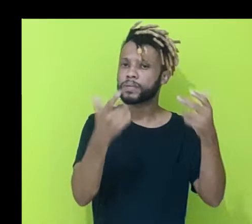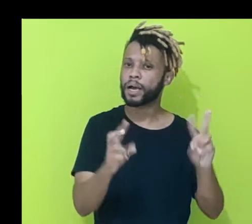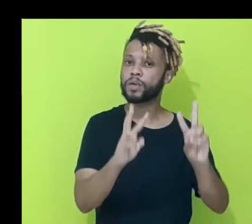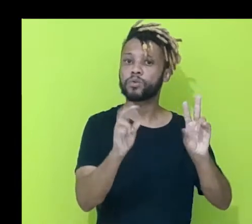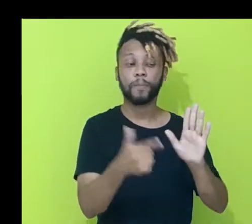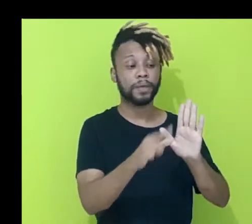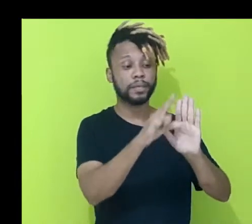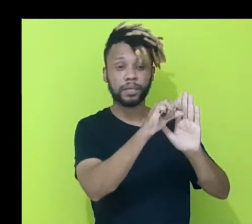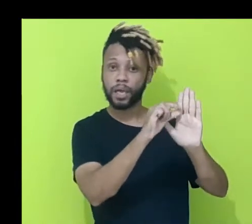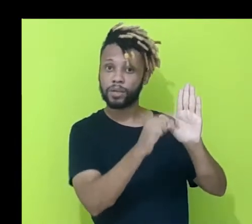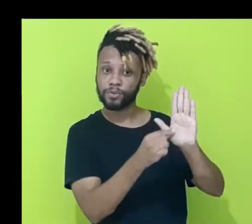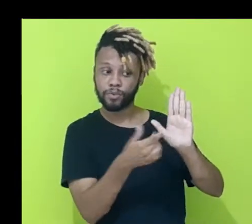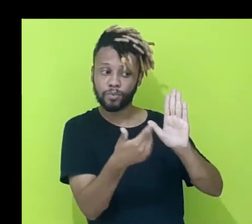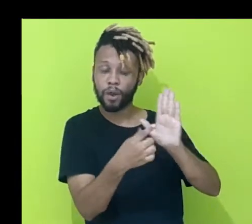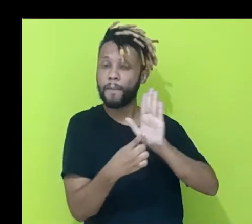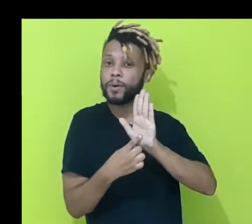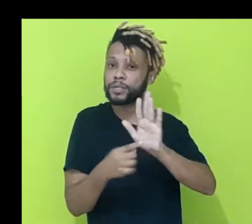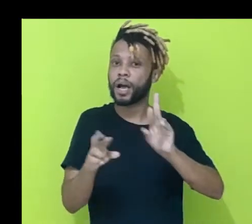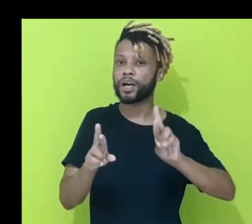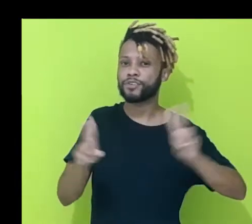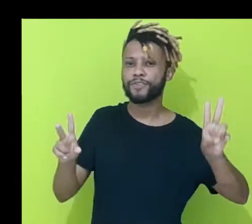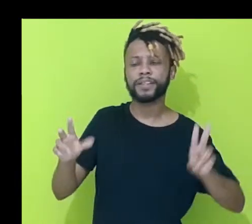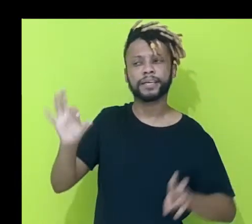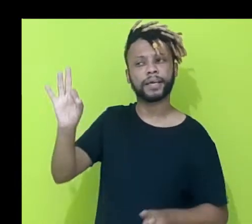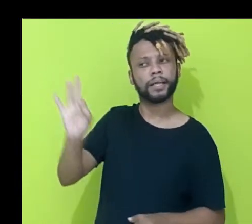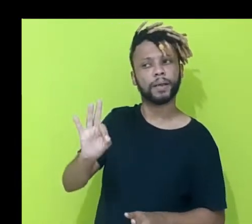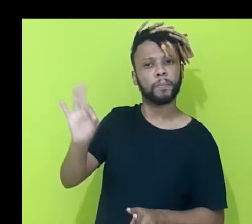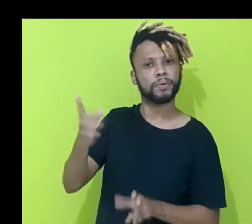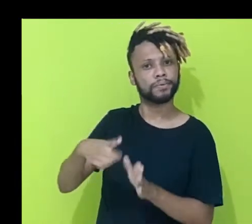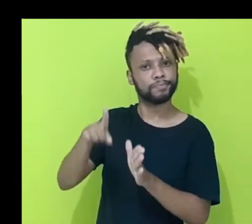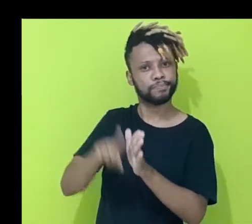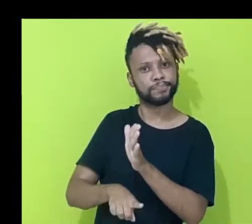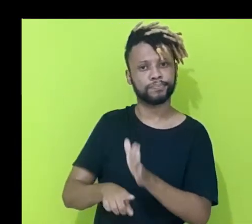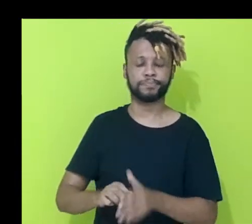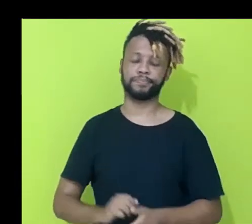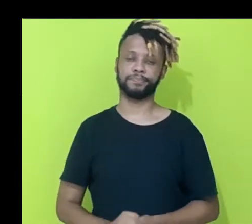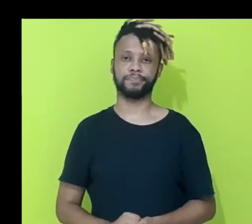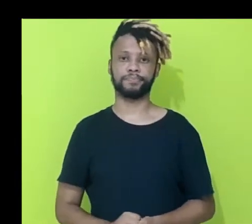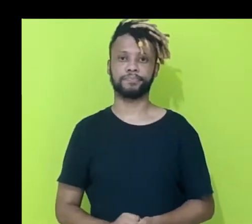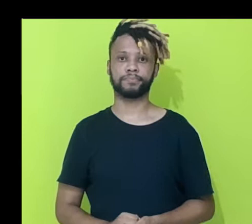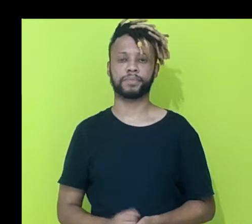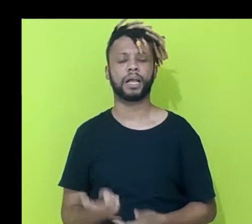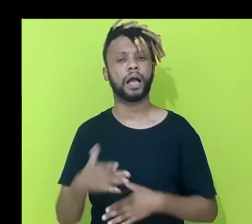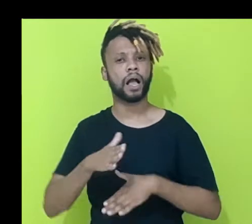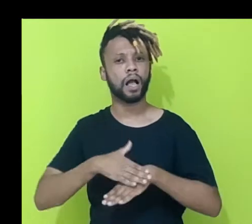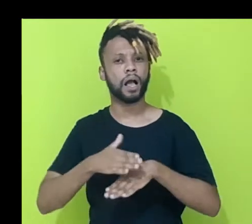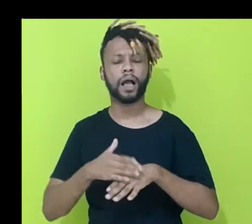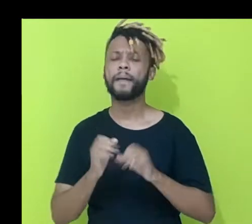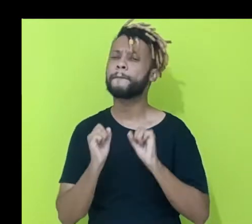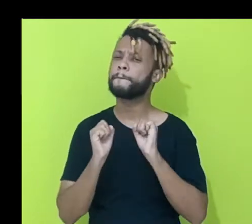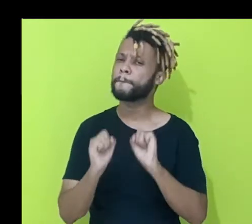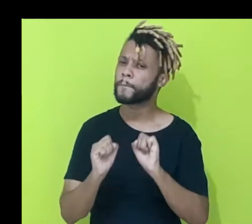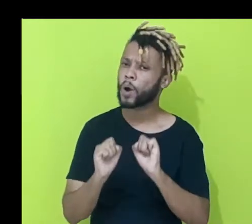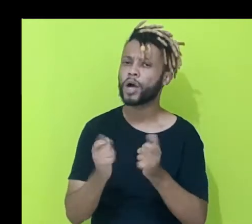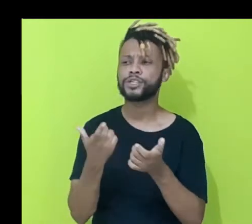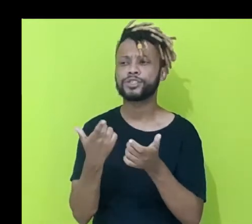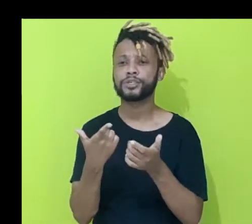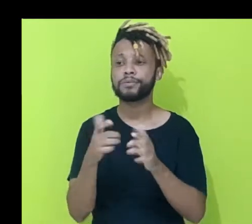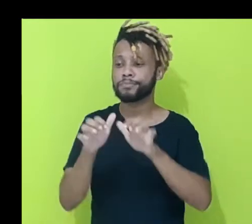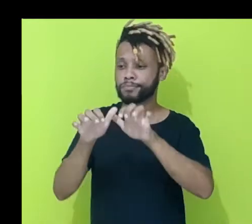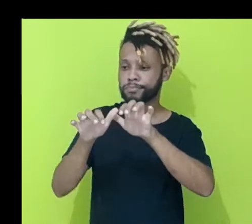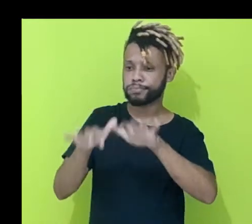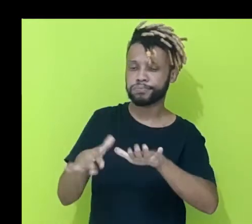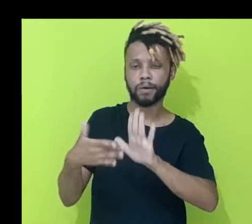dois artigos e mostrar a diferença desse abatimento. Quem pode inscrever propostas? Podem